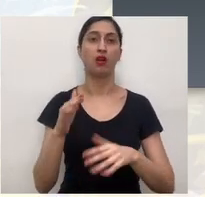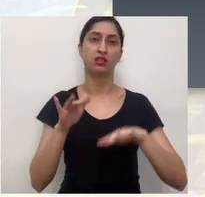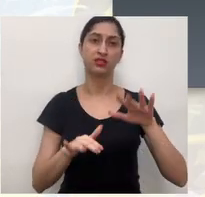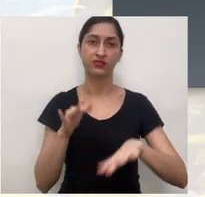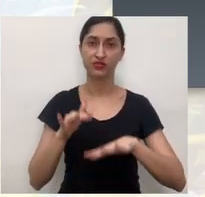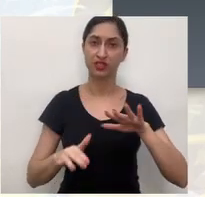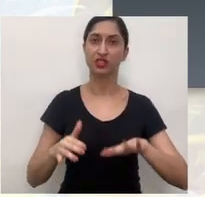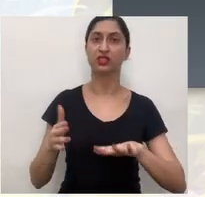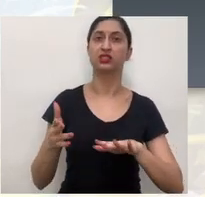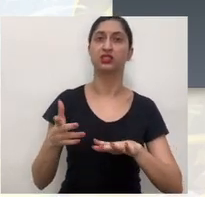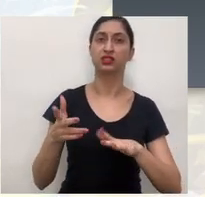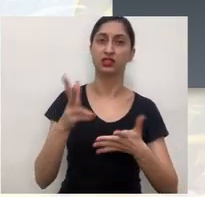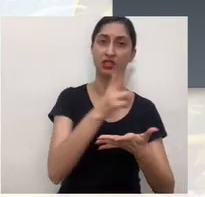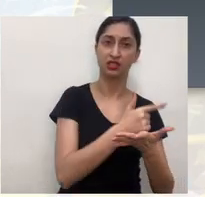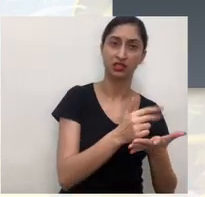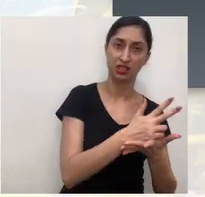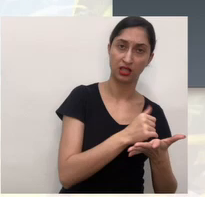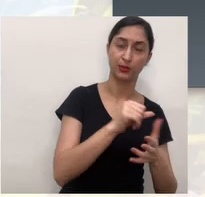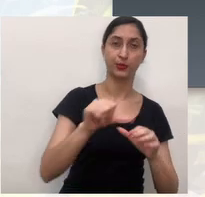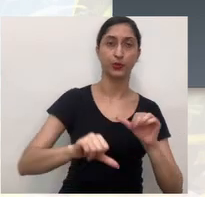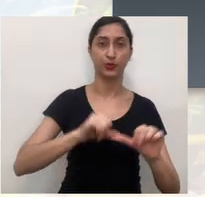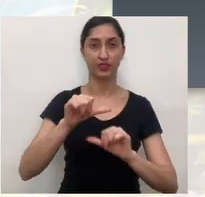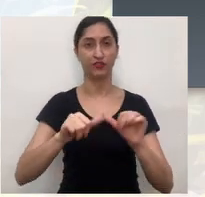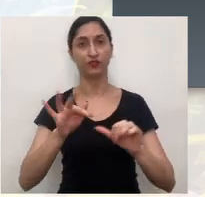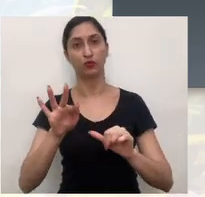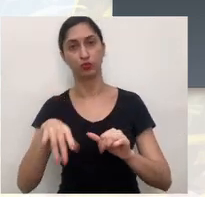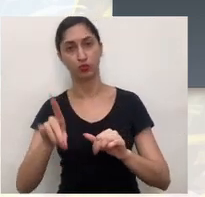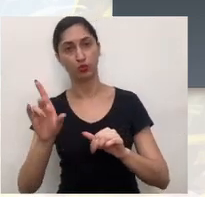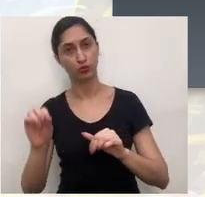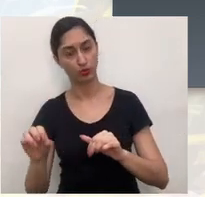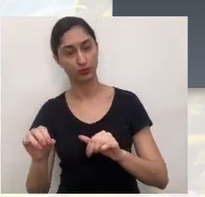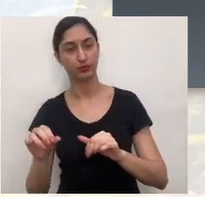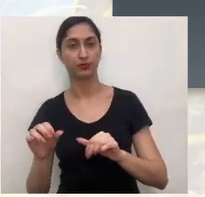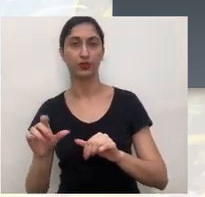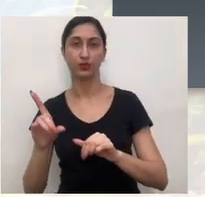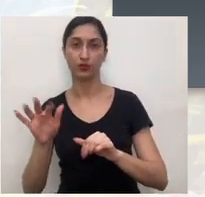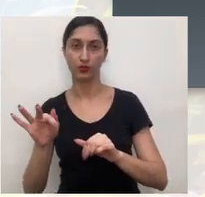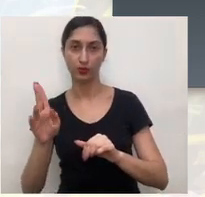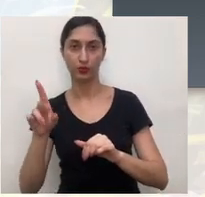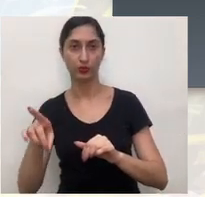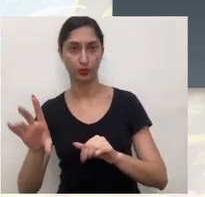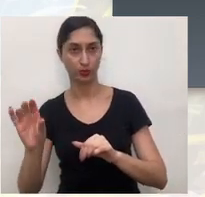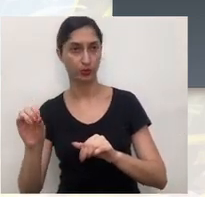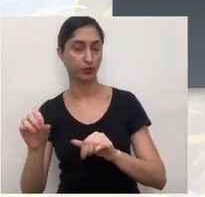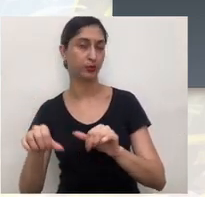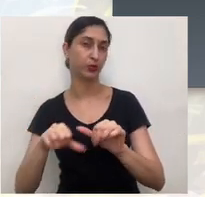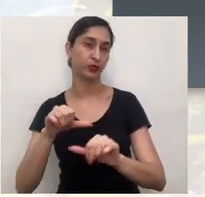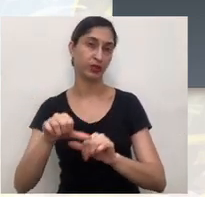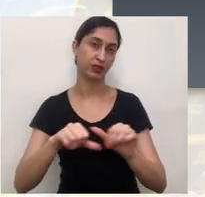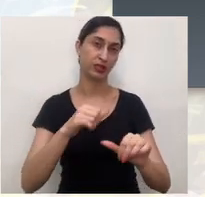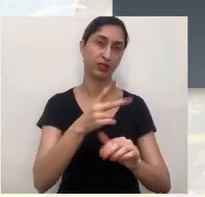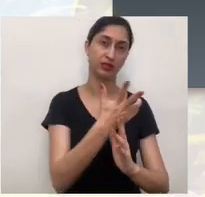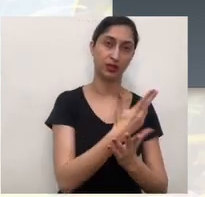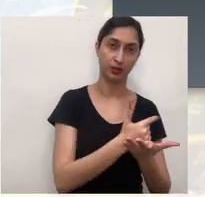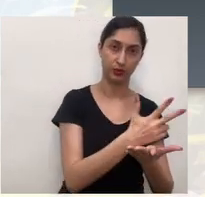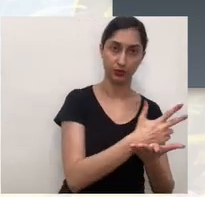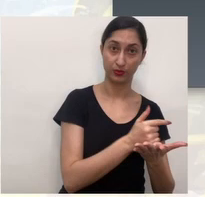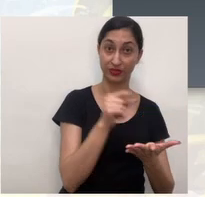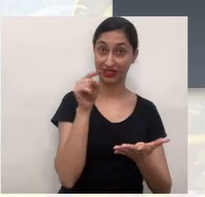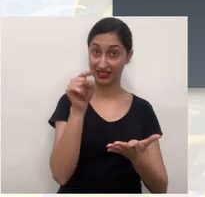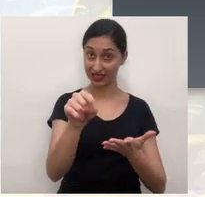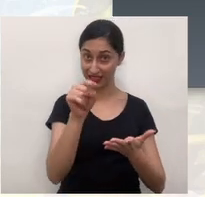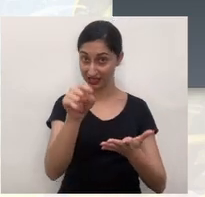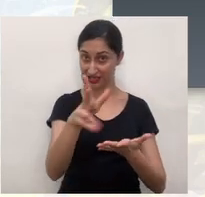fundo vira desenho, o que era desenho vira fundo. Então, aqui é o negativo desse e vice-versa. E esse é um